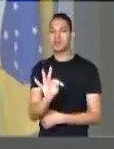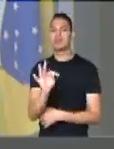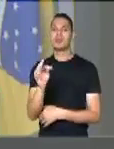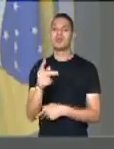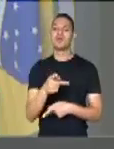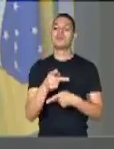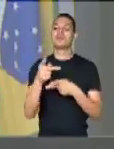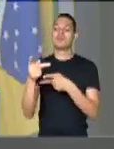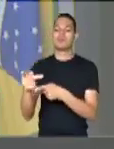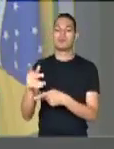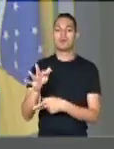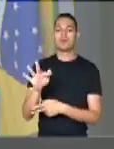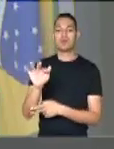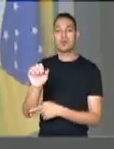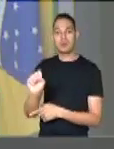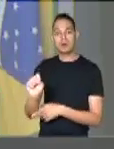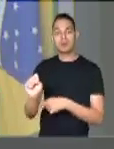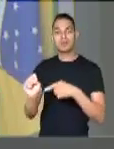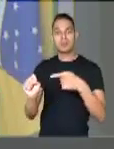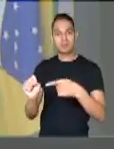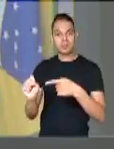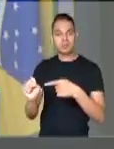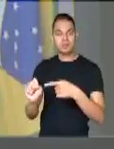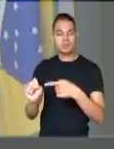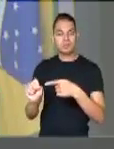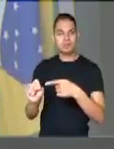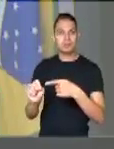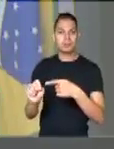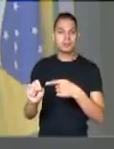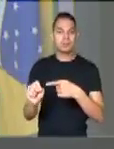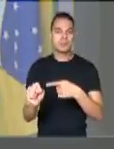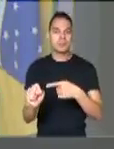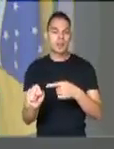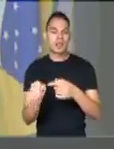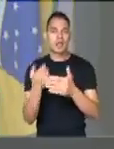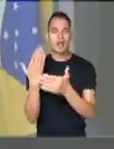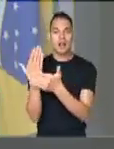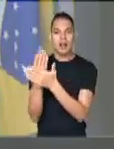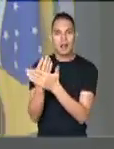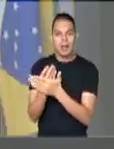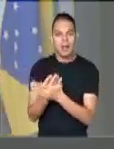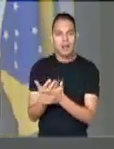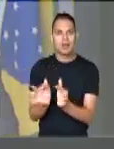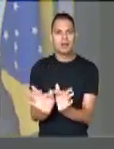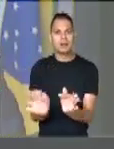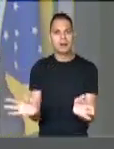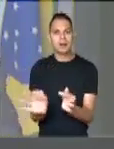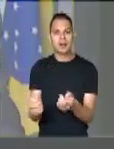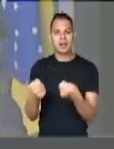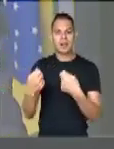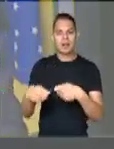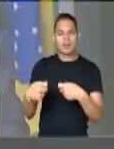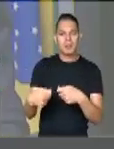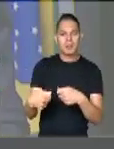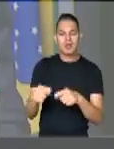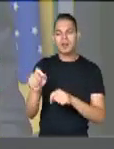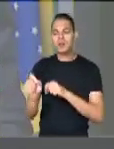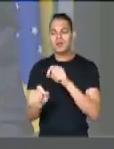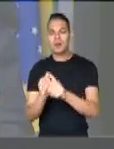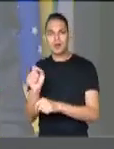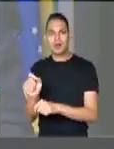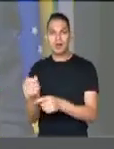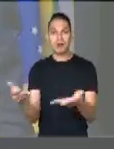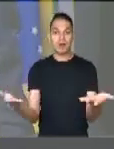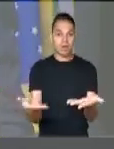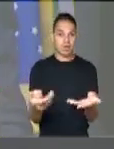para vocês terem noção de até onde chegou. Se fez um estudo simplificado das necessidades daquele contorno e hoje ele